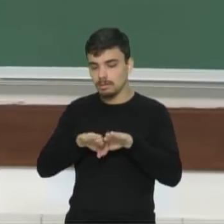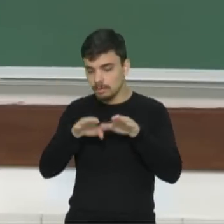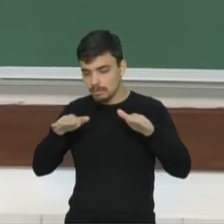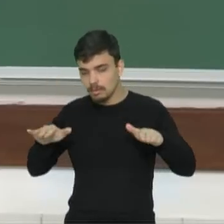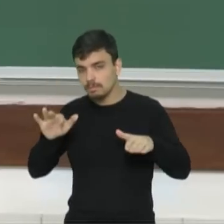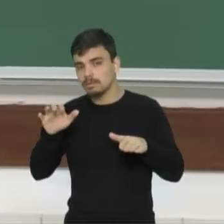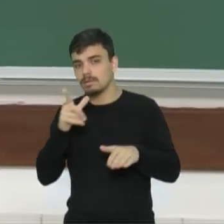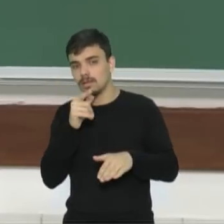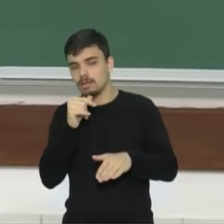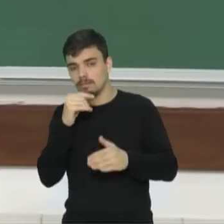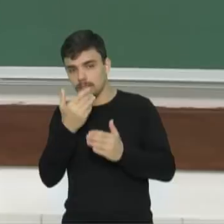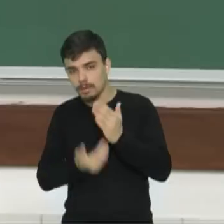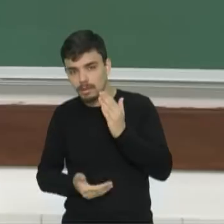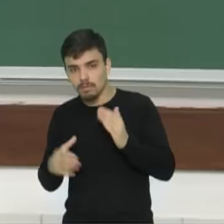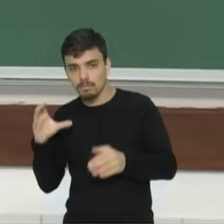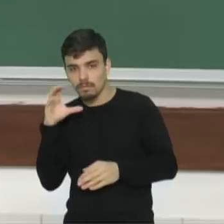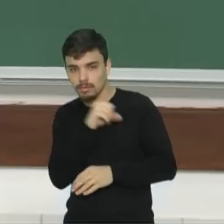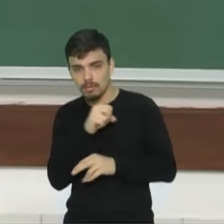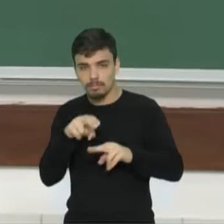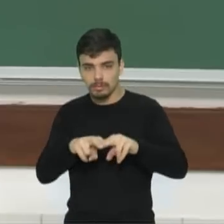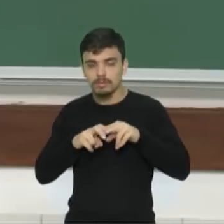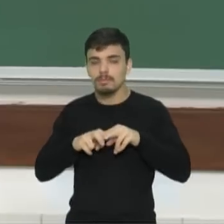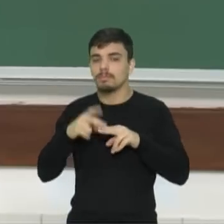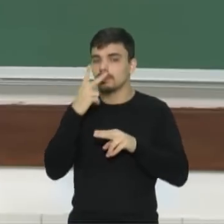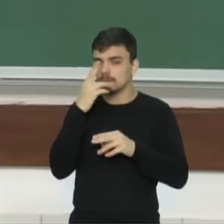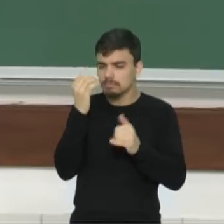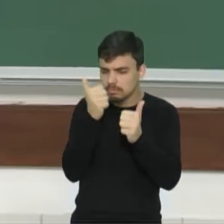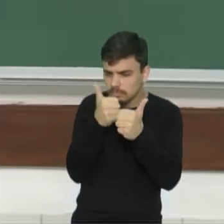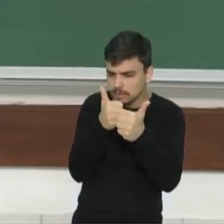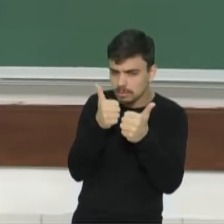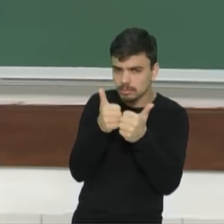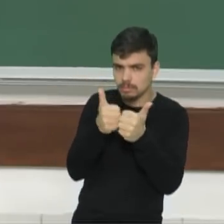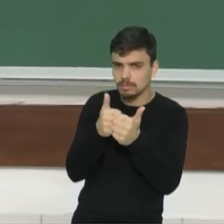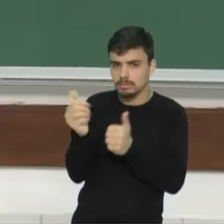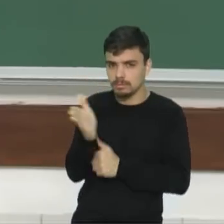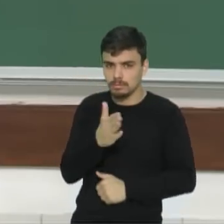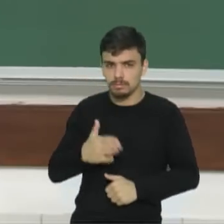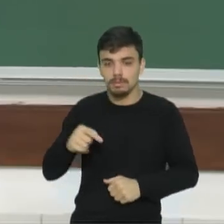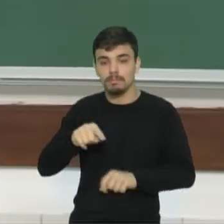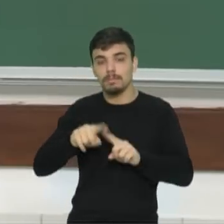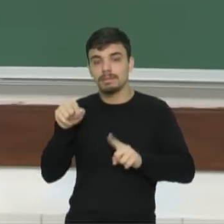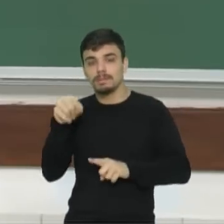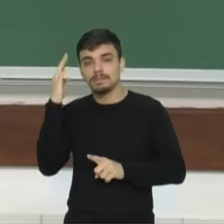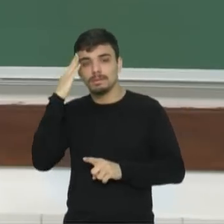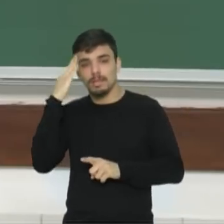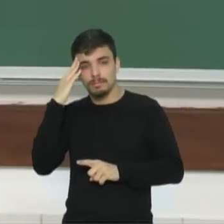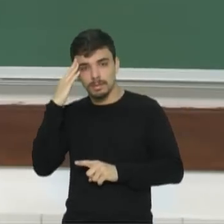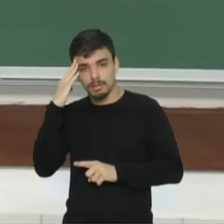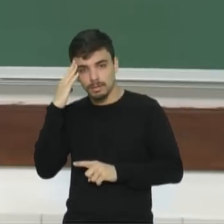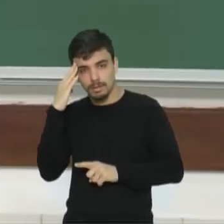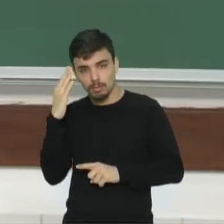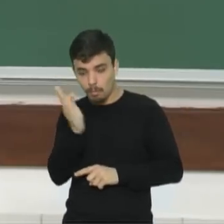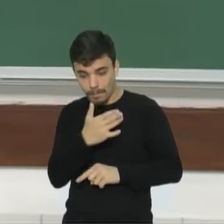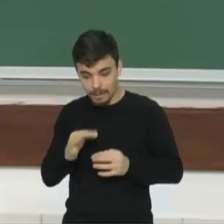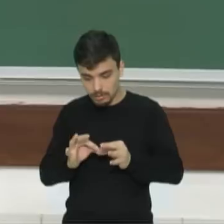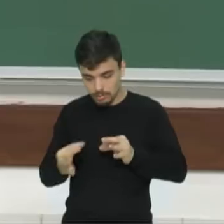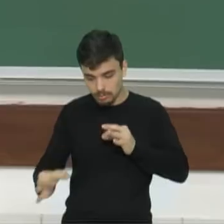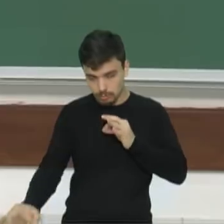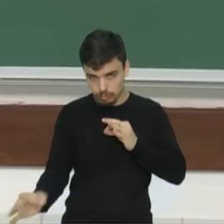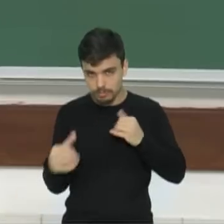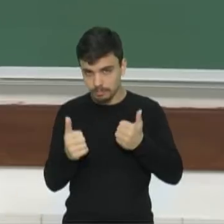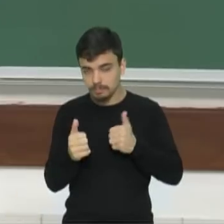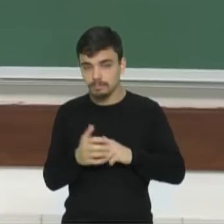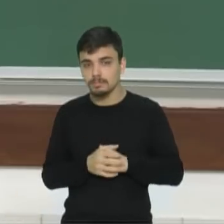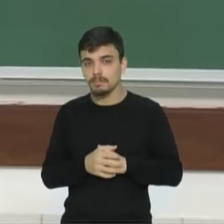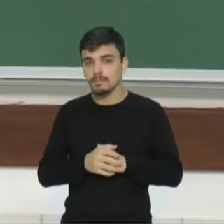perdeu velocidade e o peixe parece mais próximo. Eles sabem que o peixe está um pouco mais afastado. Então, se ele arremessasse a lança